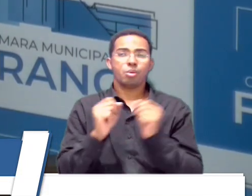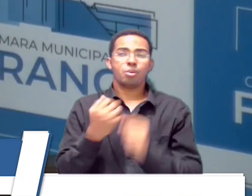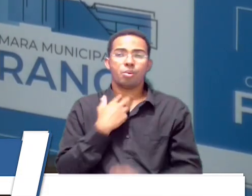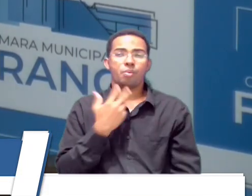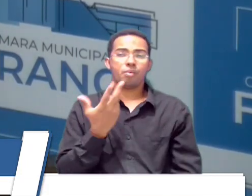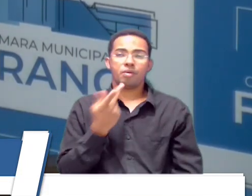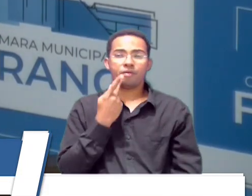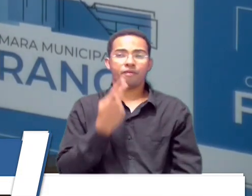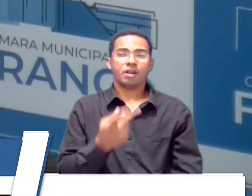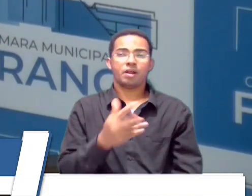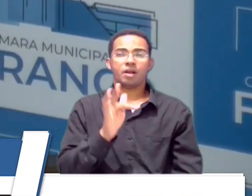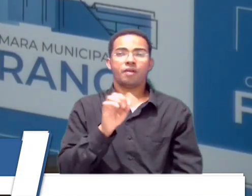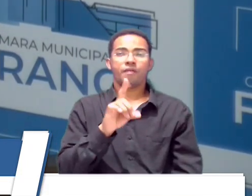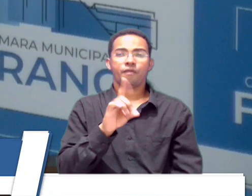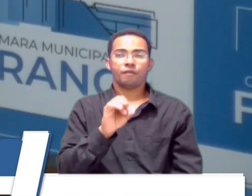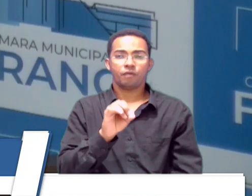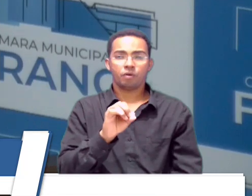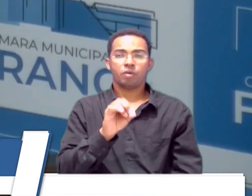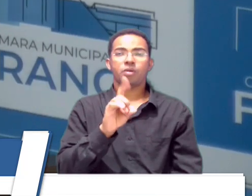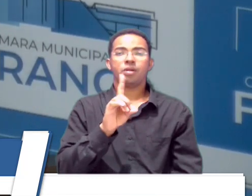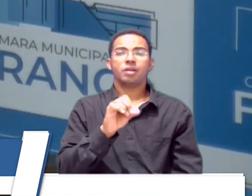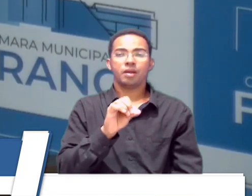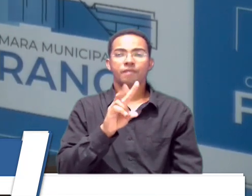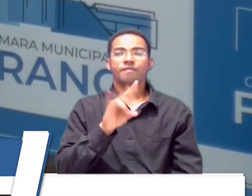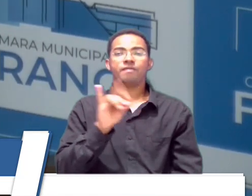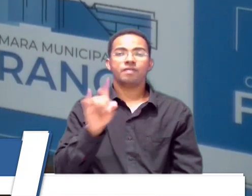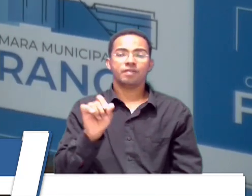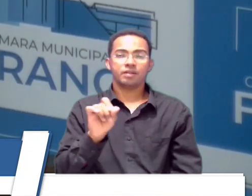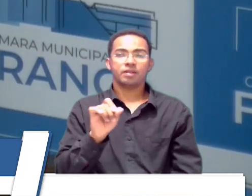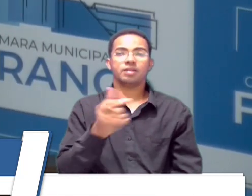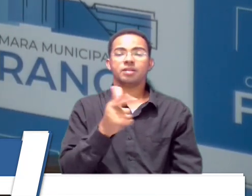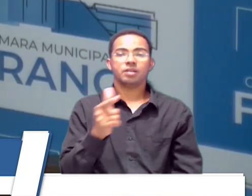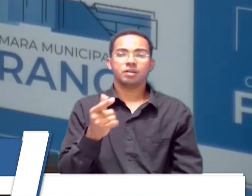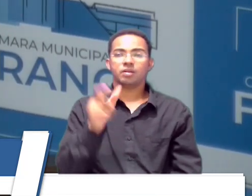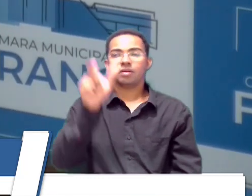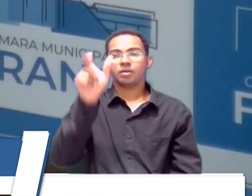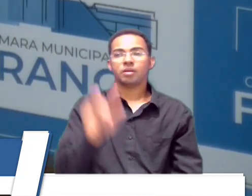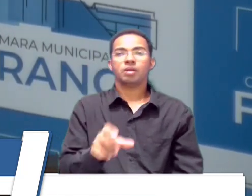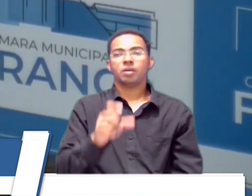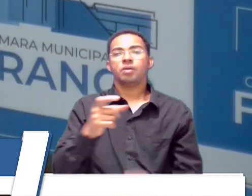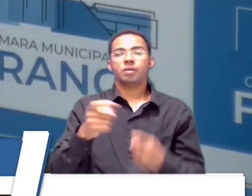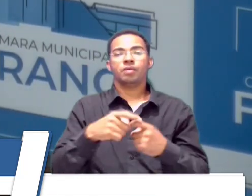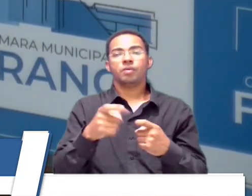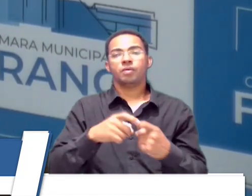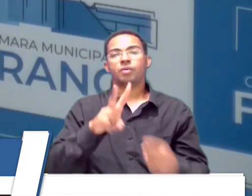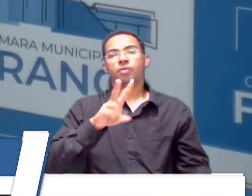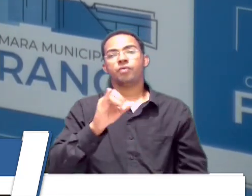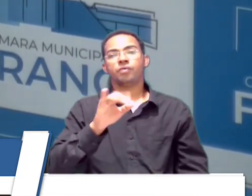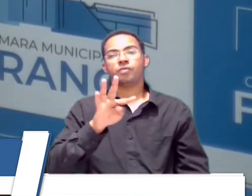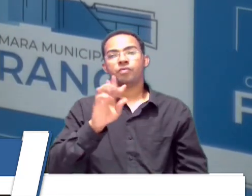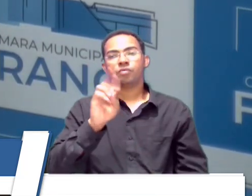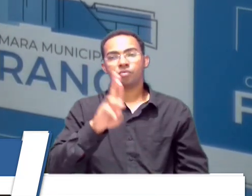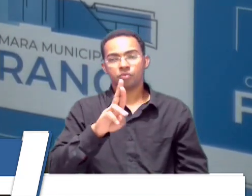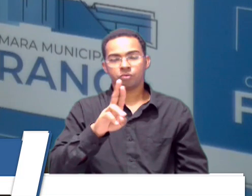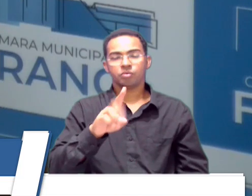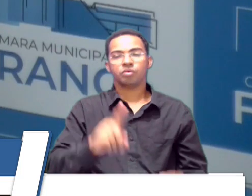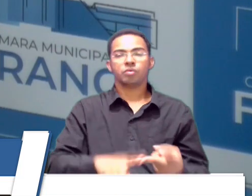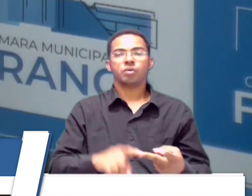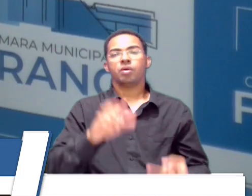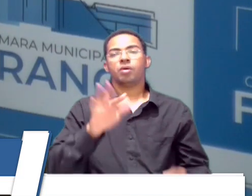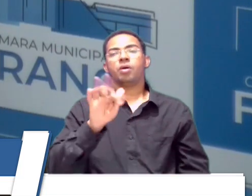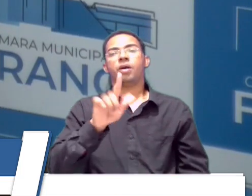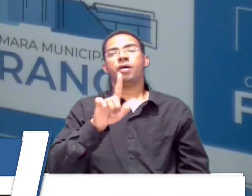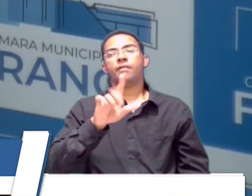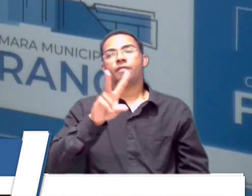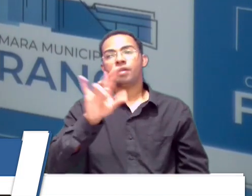Flor da Vida sem mencionar o Dr. Vitor, a Flávia, a